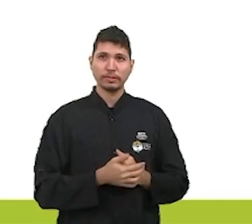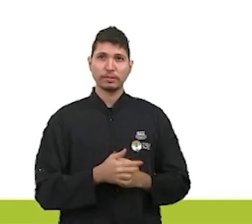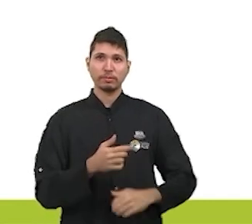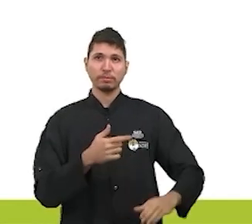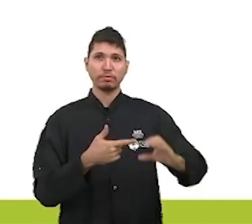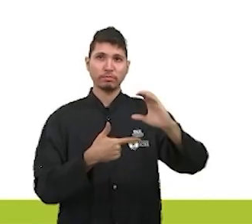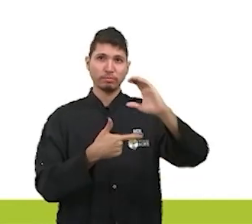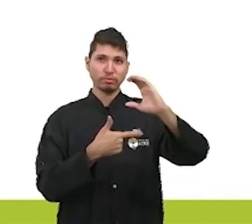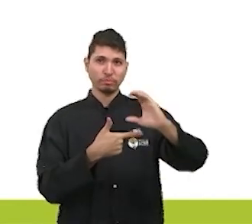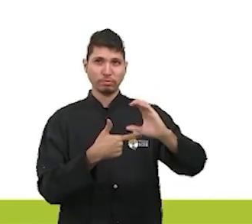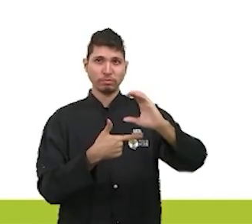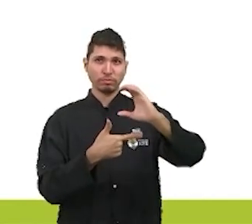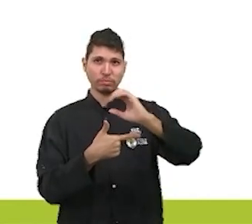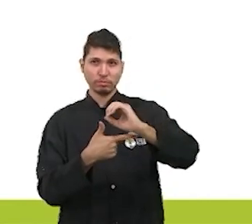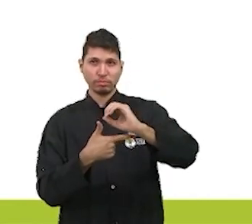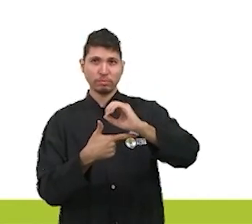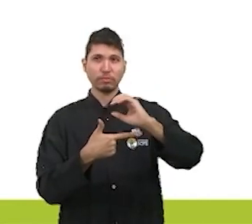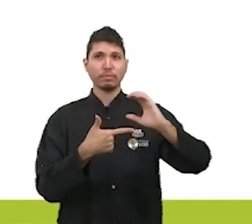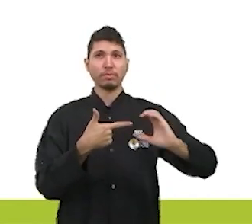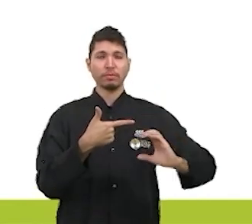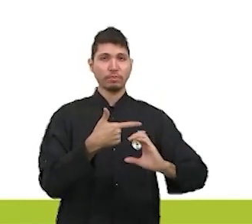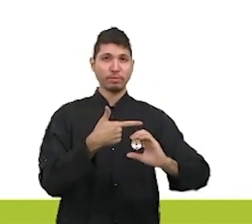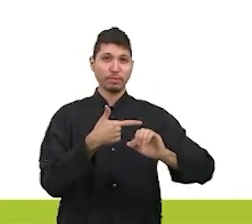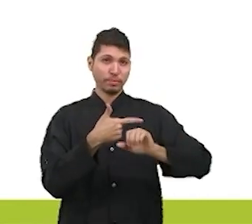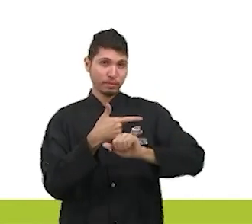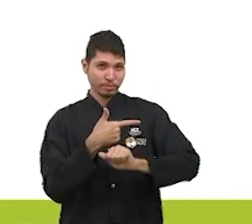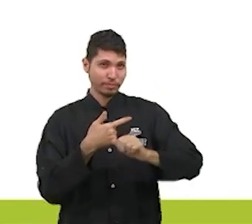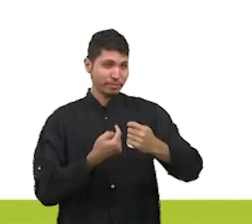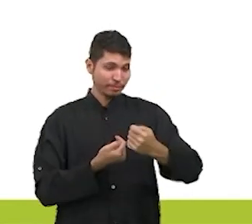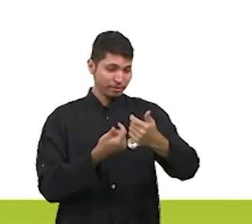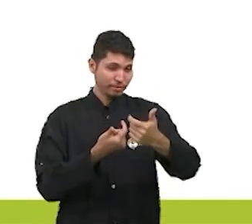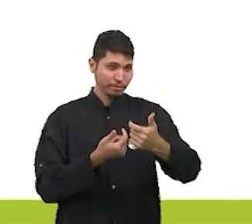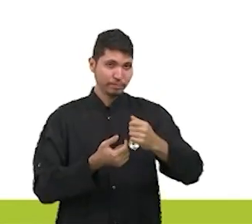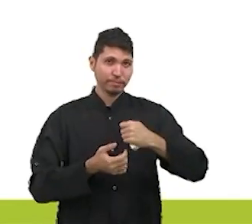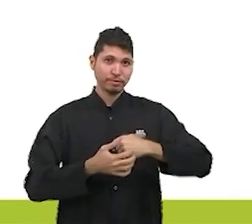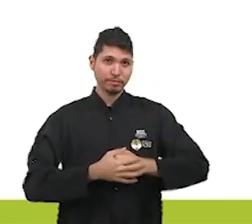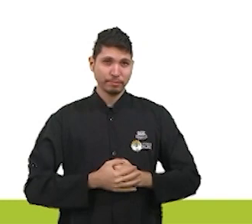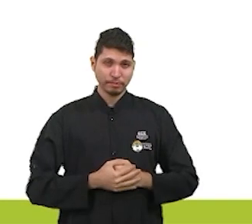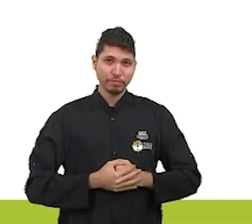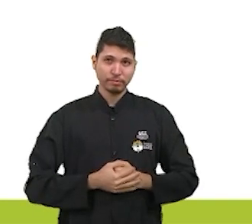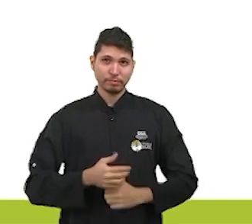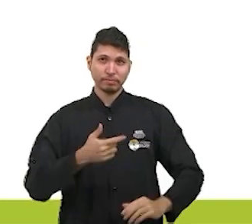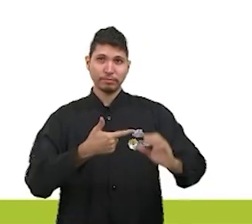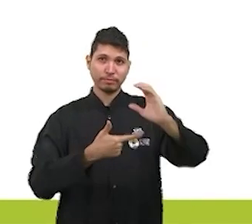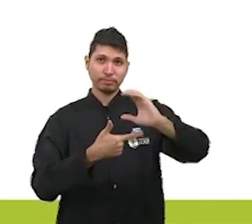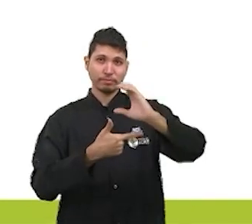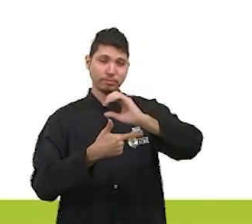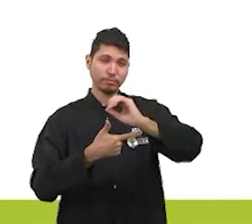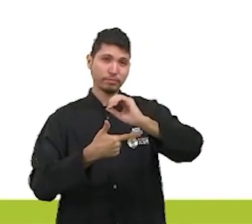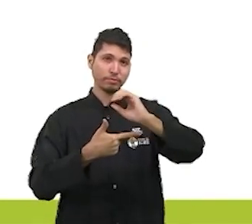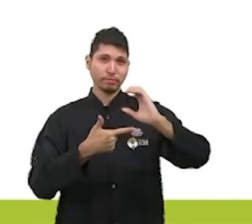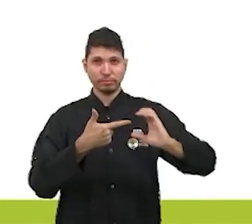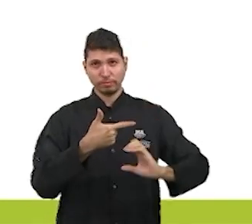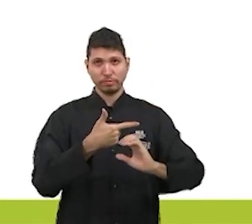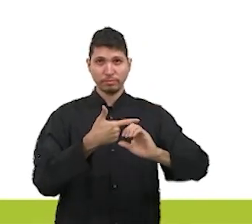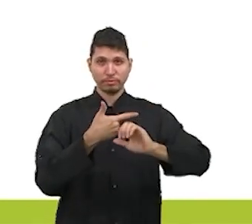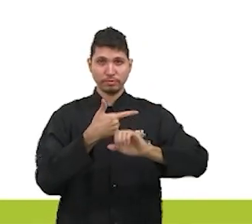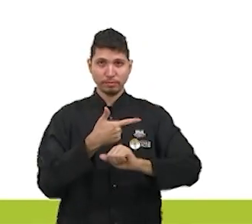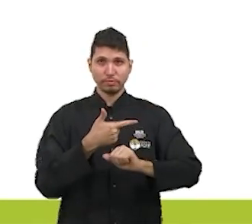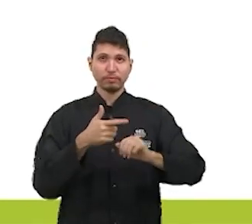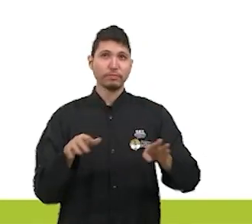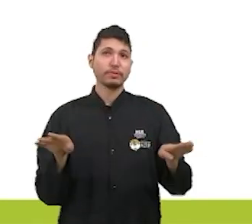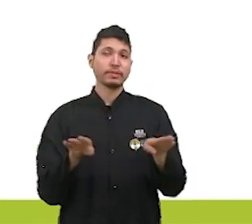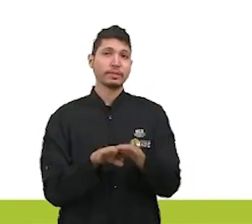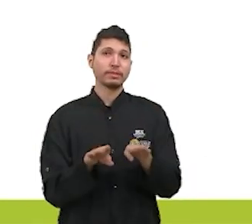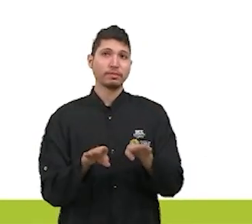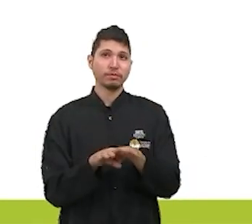fácil de decorar aí, ó. Coca, tá bom? Olha o macete aí aparecendo. Ok? Cateto oposto sobre cateto adjacente. A gente também tem